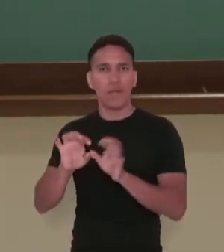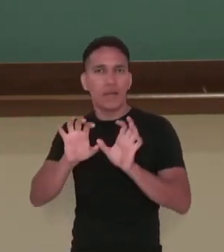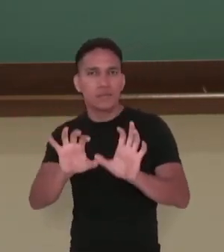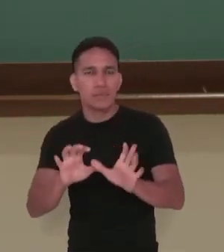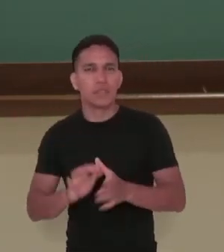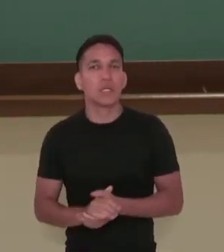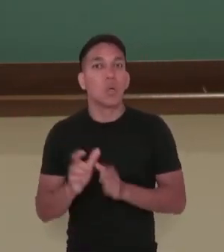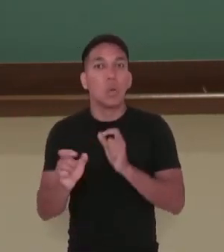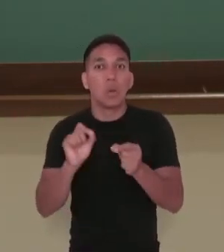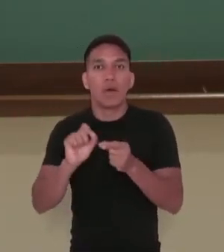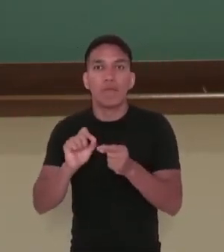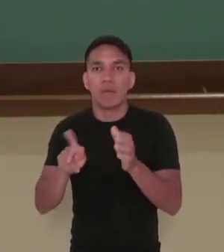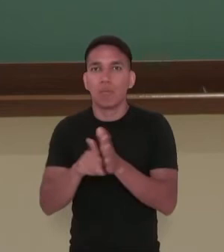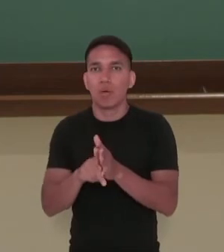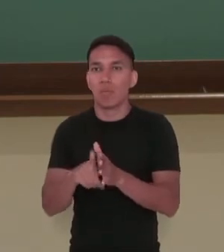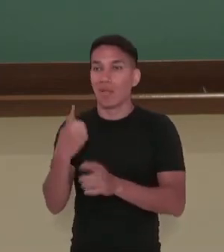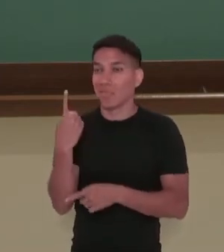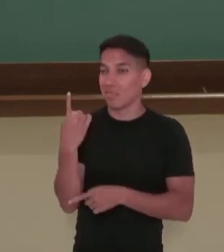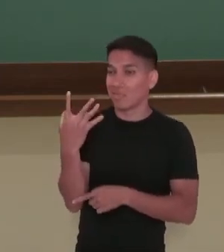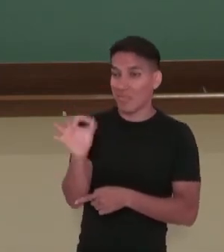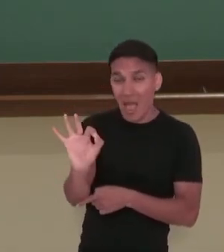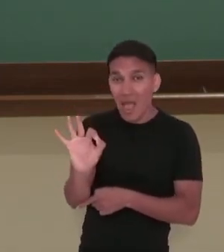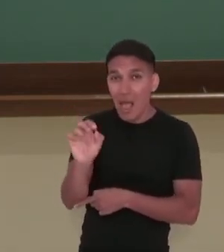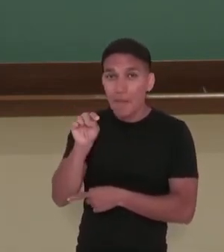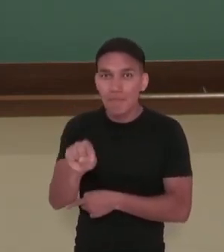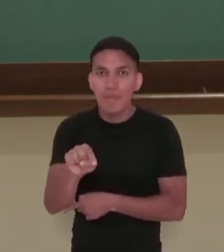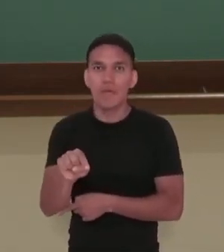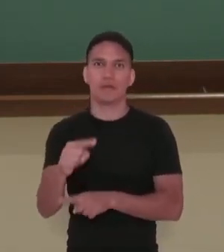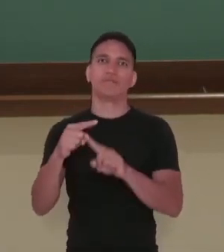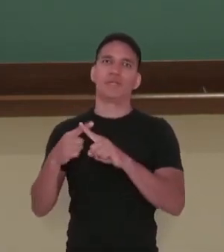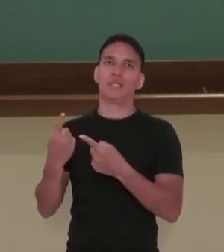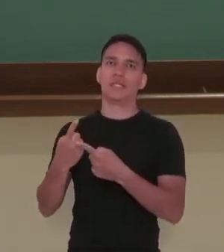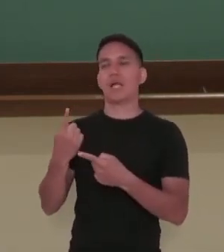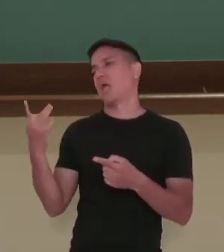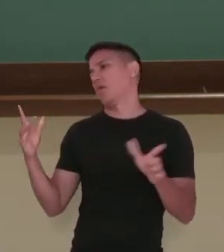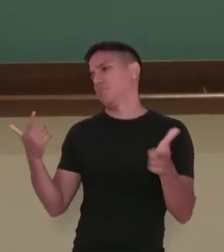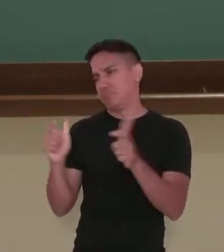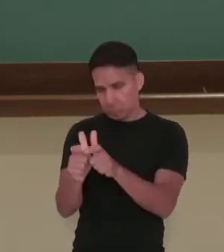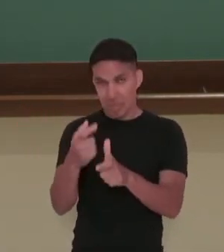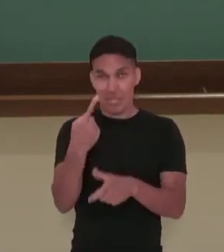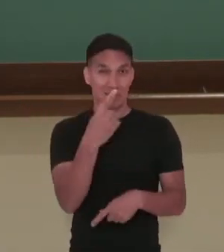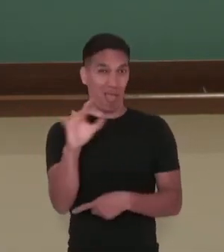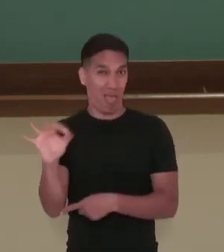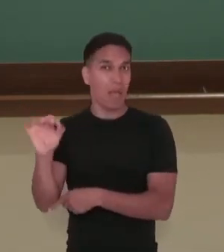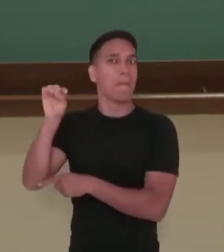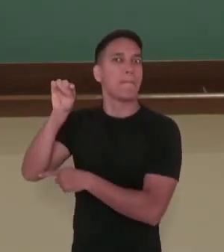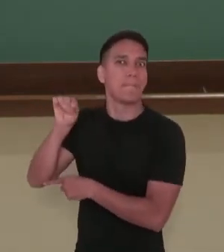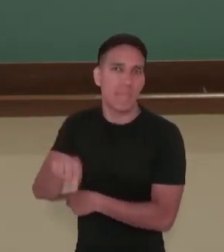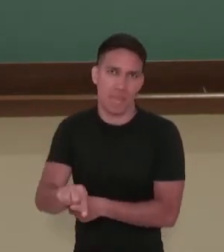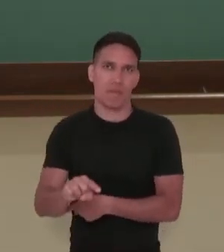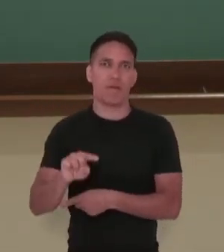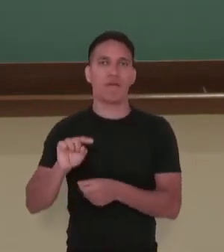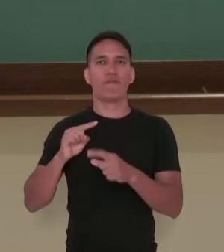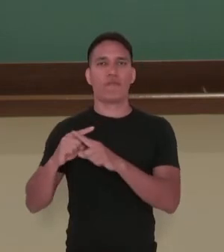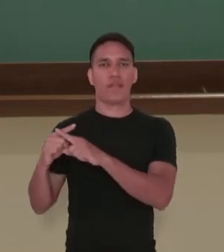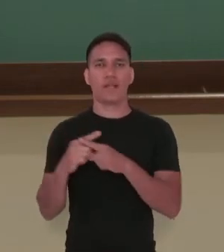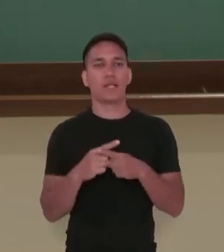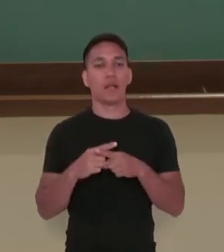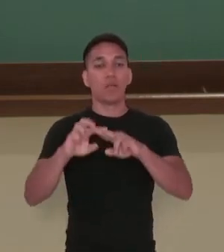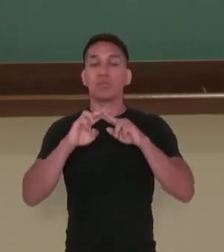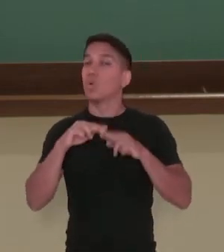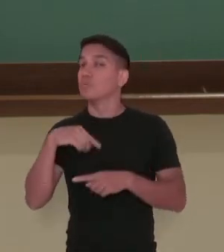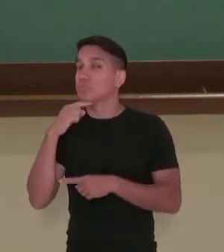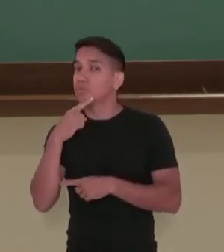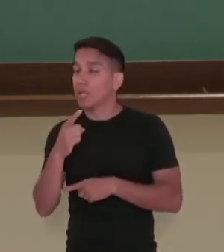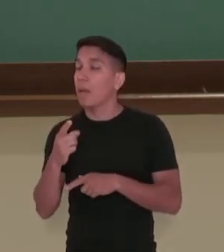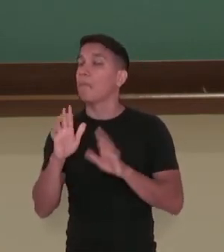reduzi 10 mil vezes, reduzi 100 mil vezes. Não tem uma dimensão, mas sim conserva